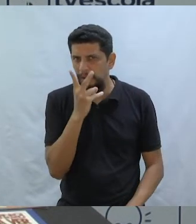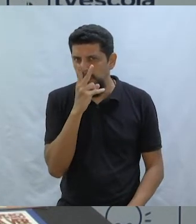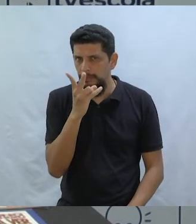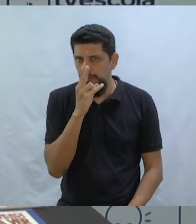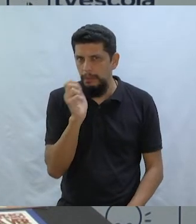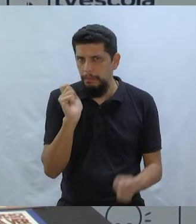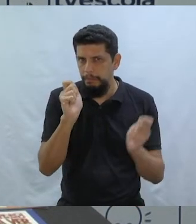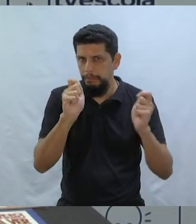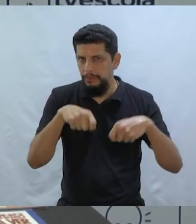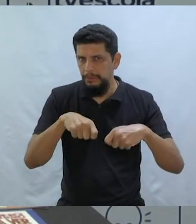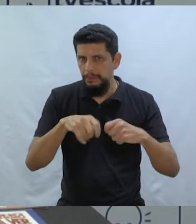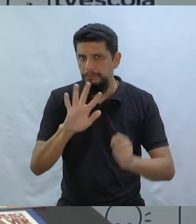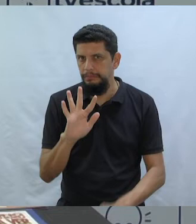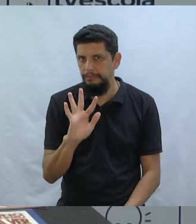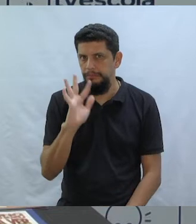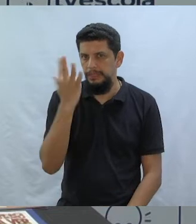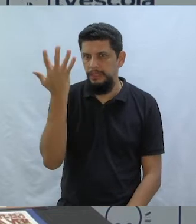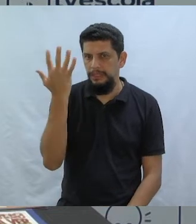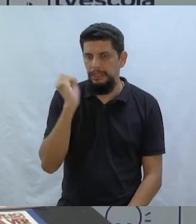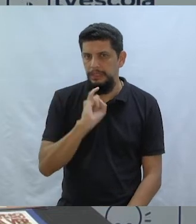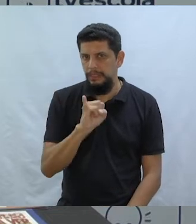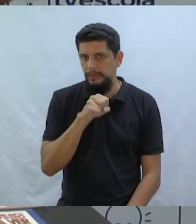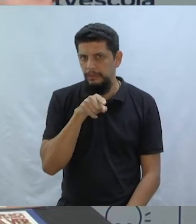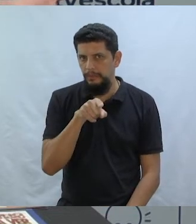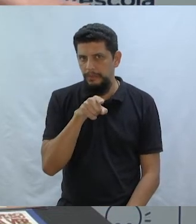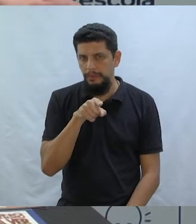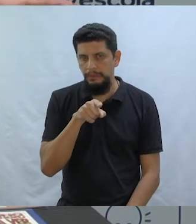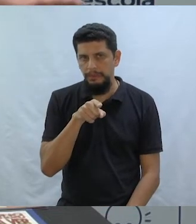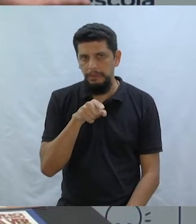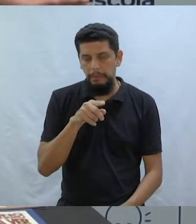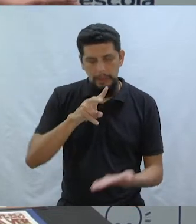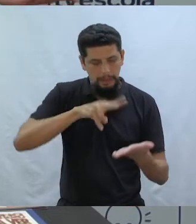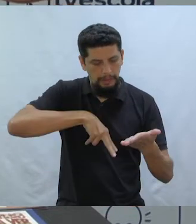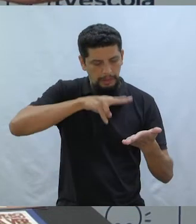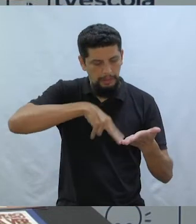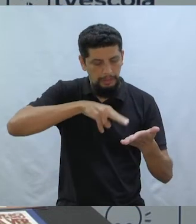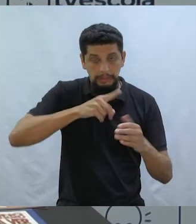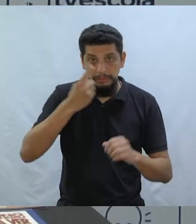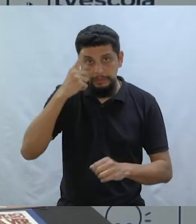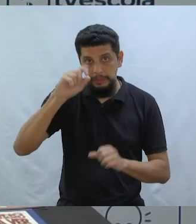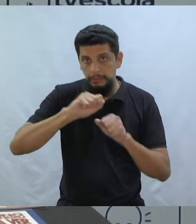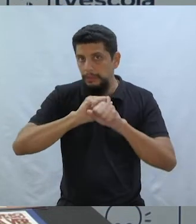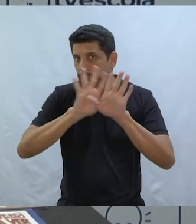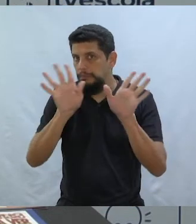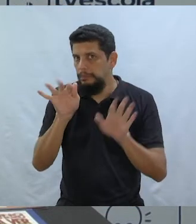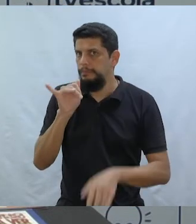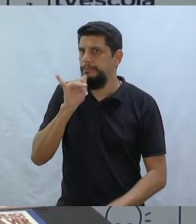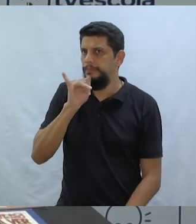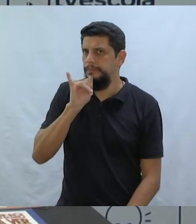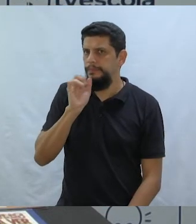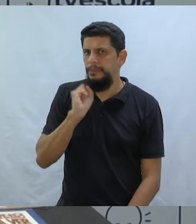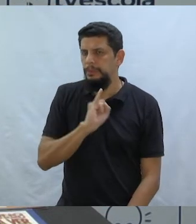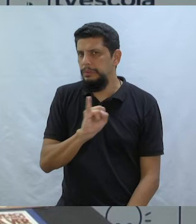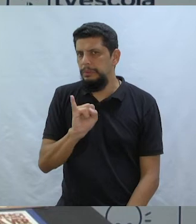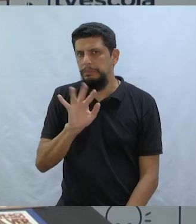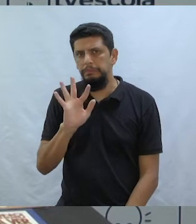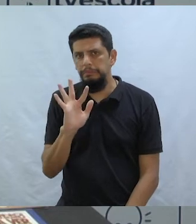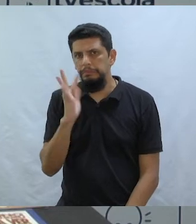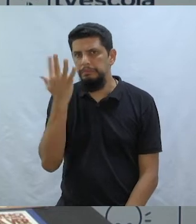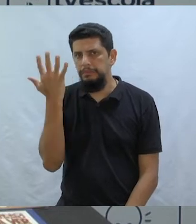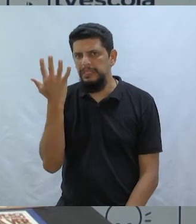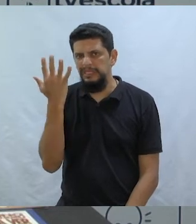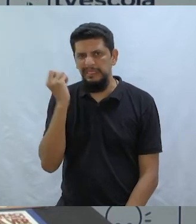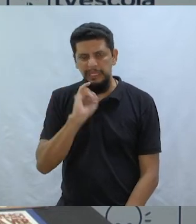você acha que poderia acontecer ali se fosse para fazer a leitura leitura de dia por exemplo o que será que